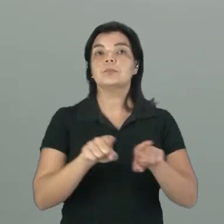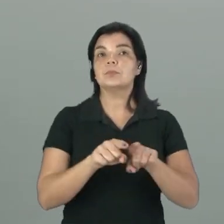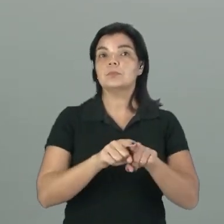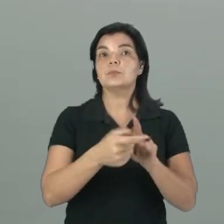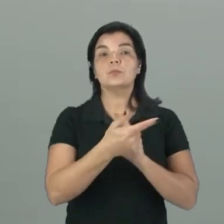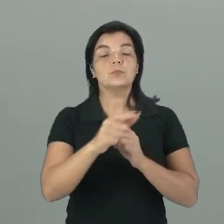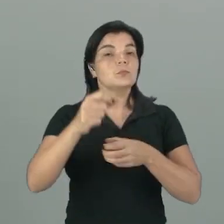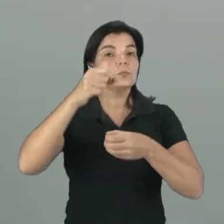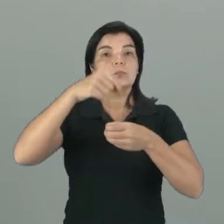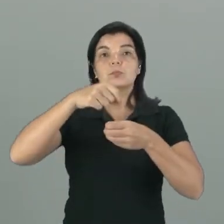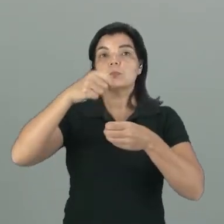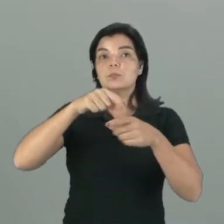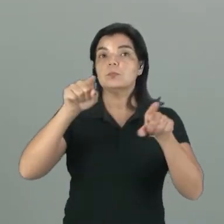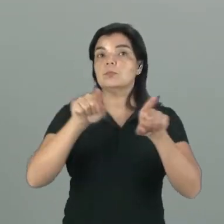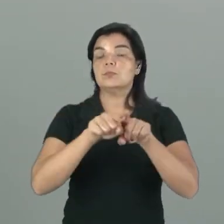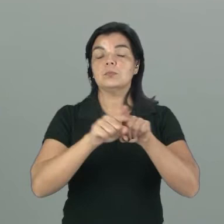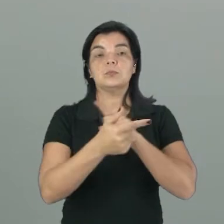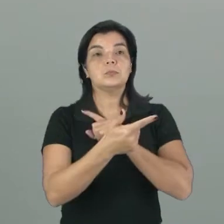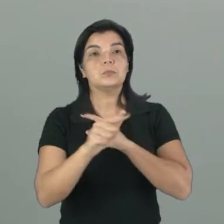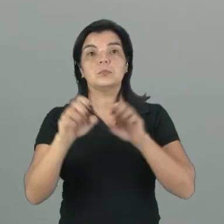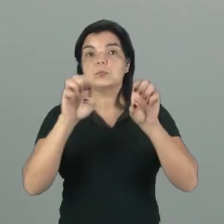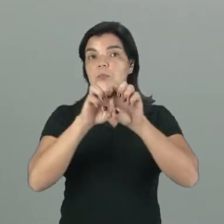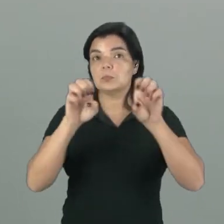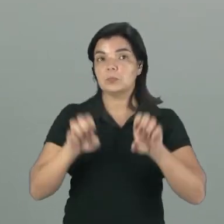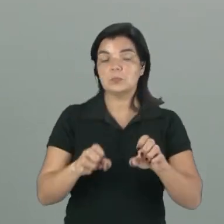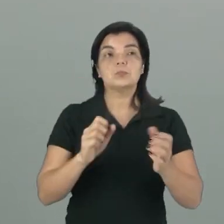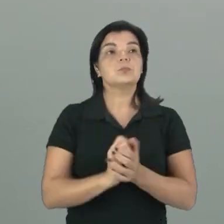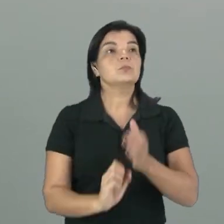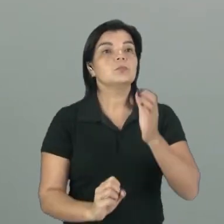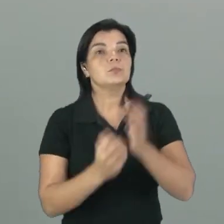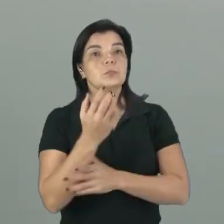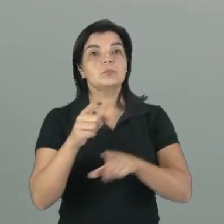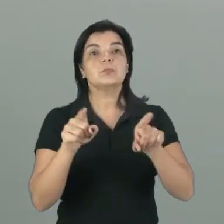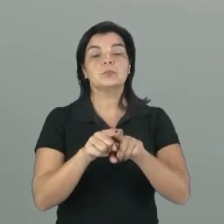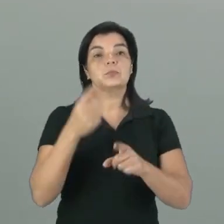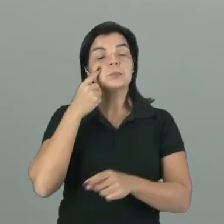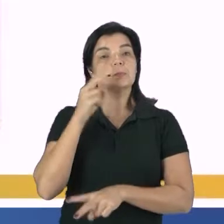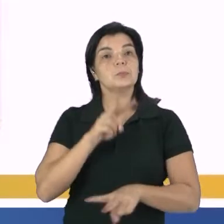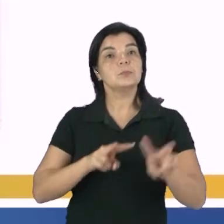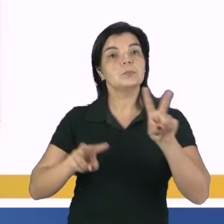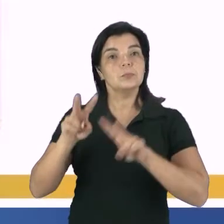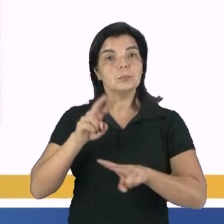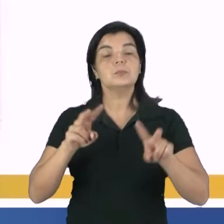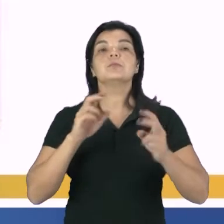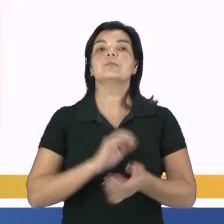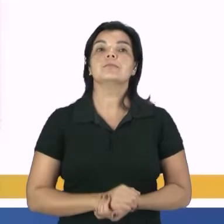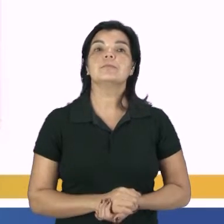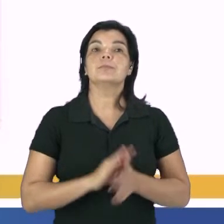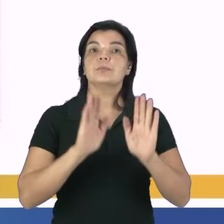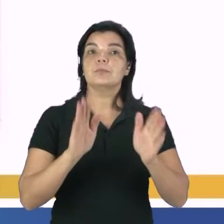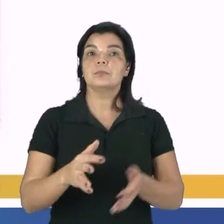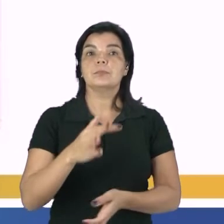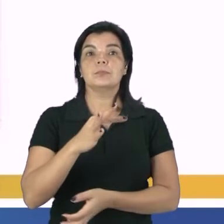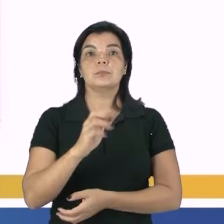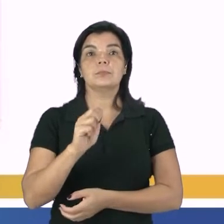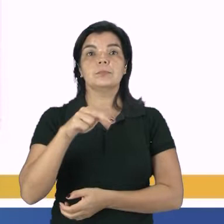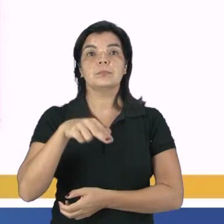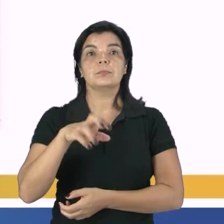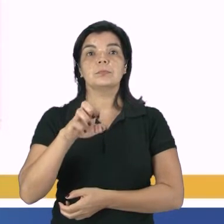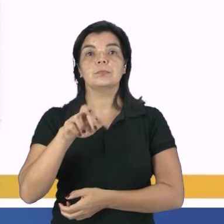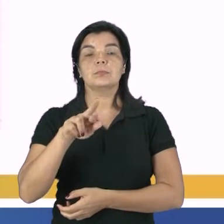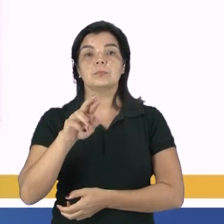Elas não possuem semente e nem estrutura de reprodução visível, Já nas fanerógamas, elas vão